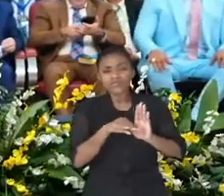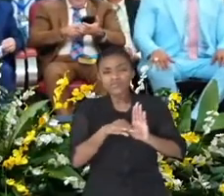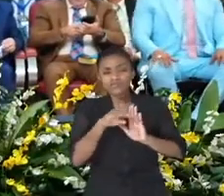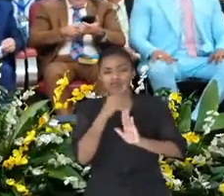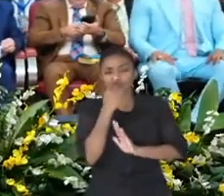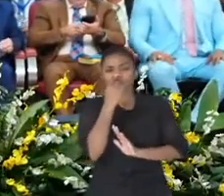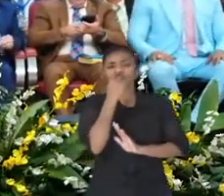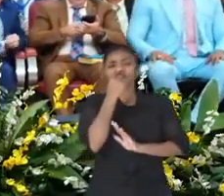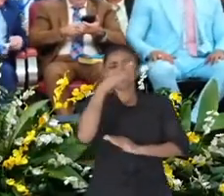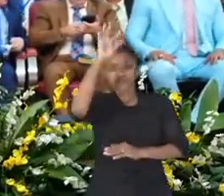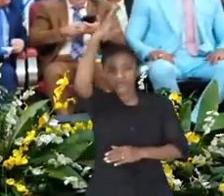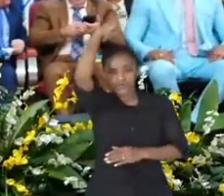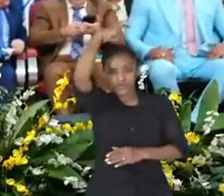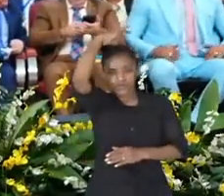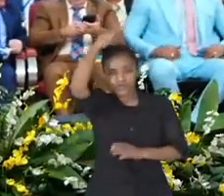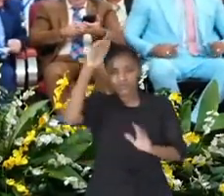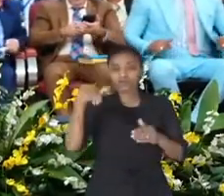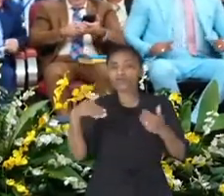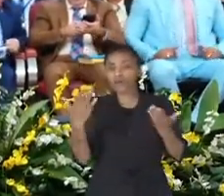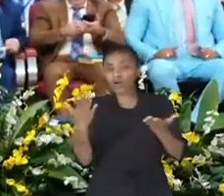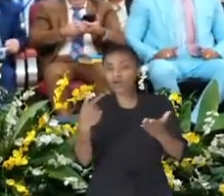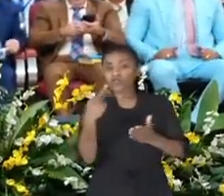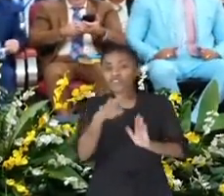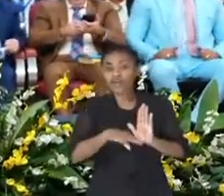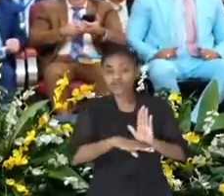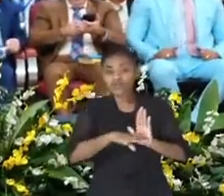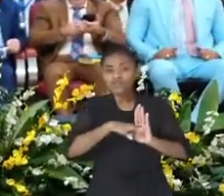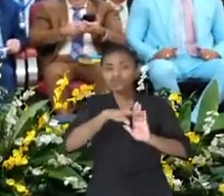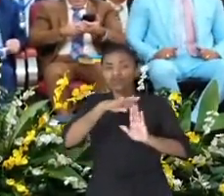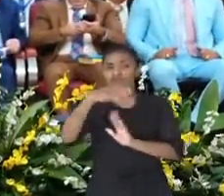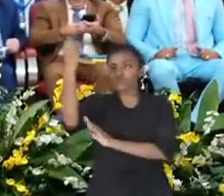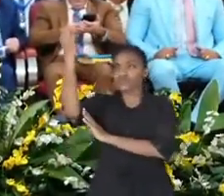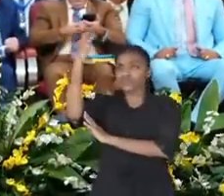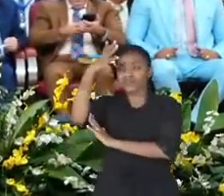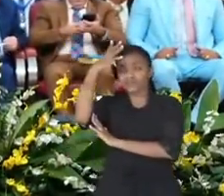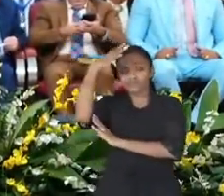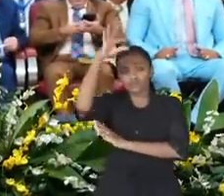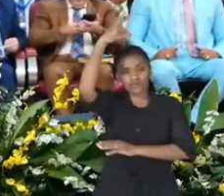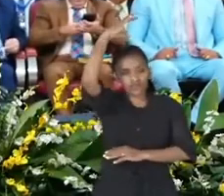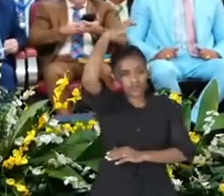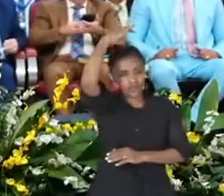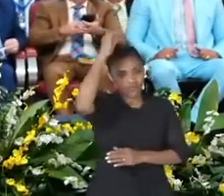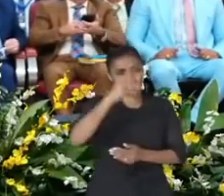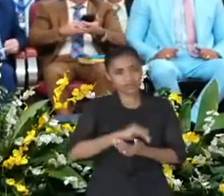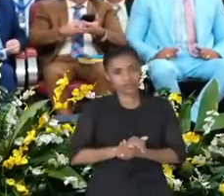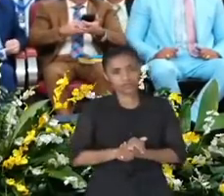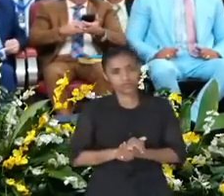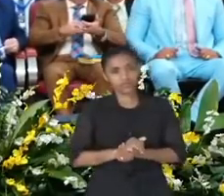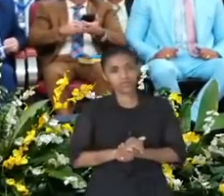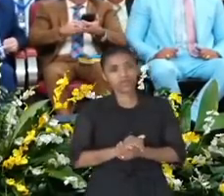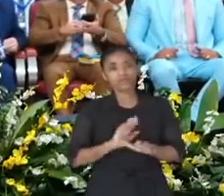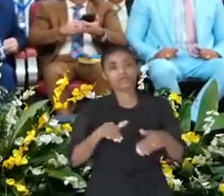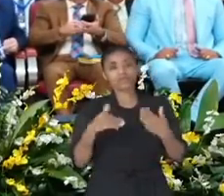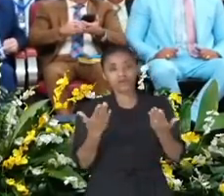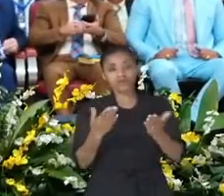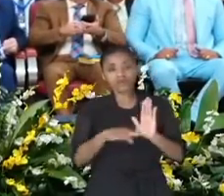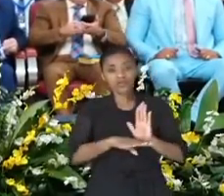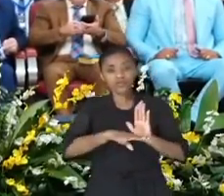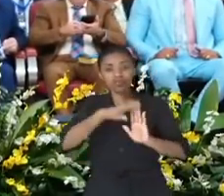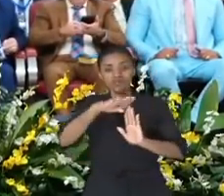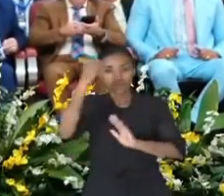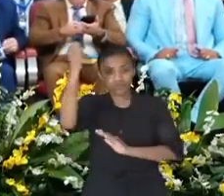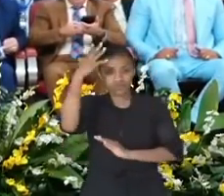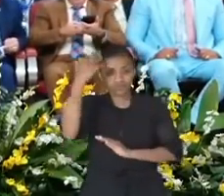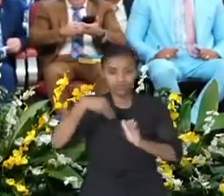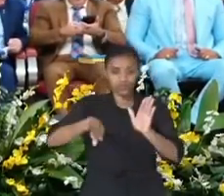Santo? Qual é o seu nível de graça diante dessa pessoa linda que está aqui entre nós? Quando você chegou